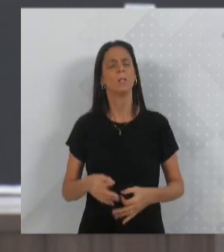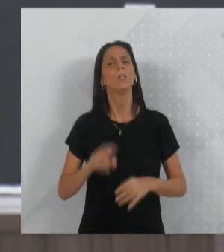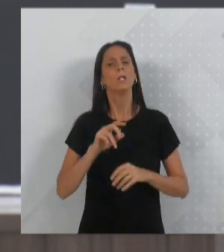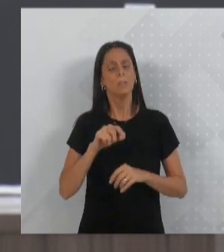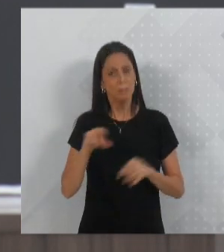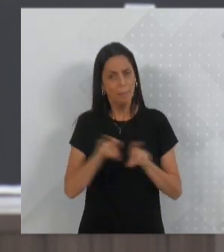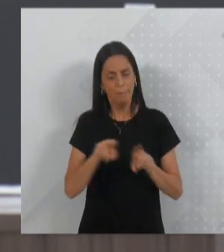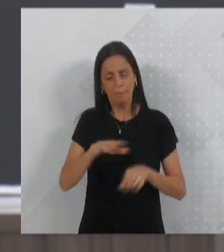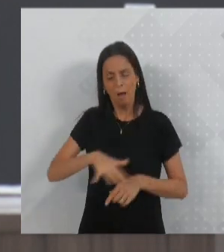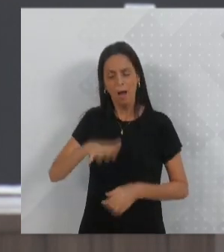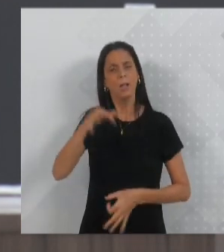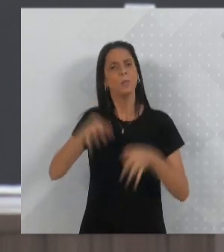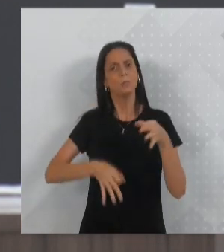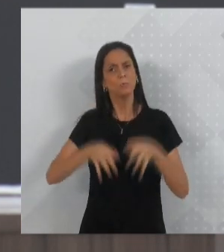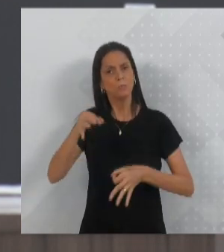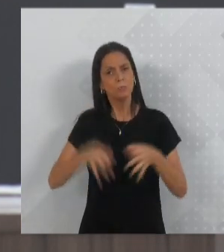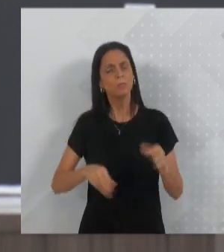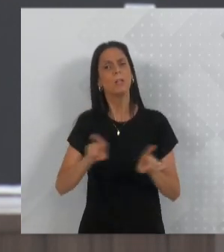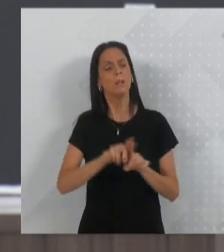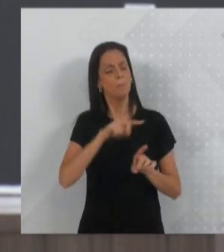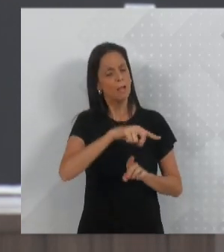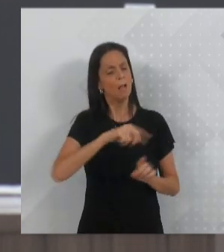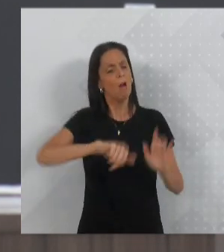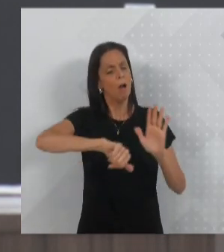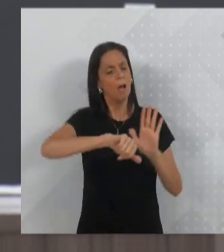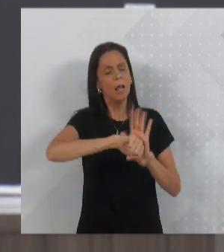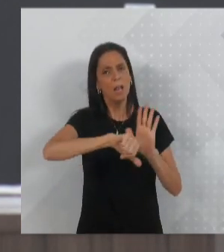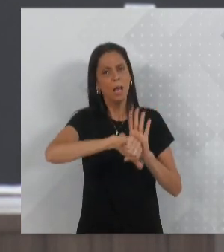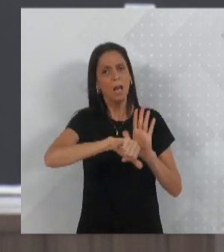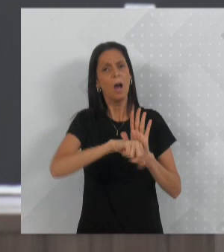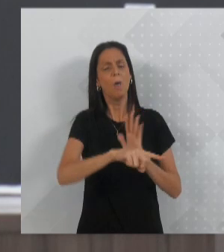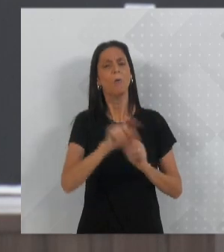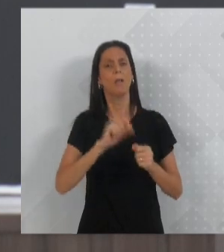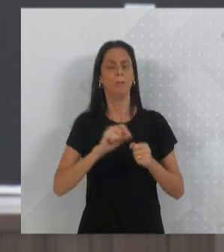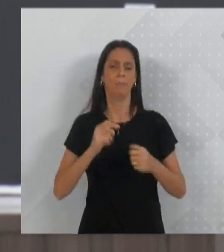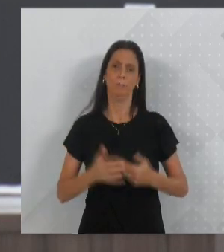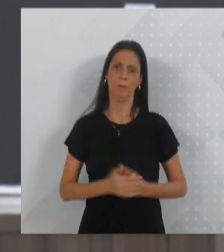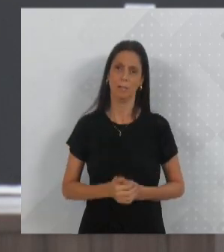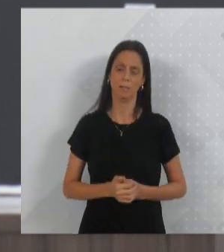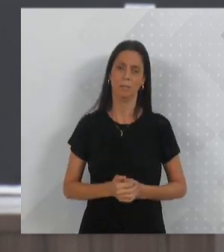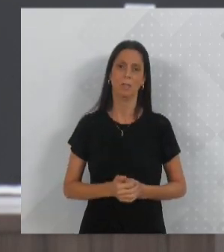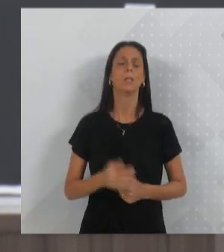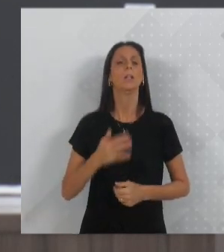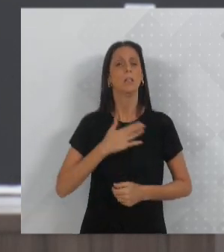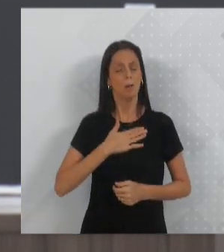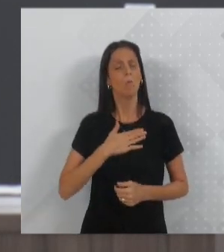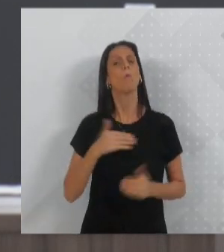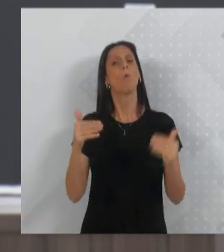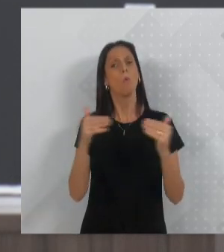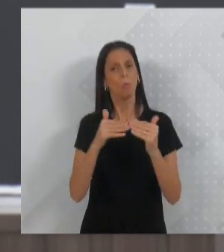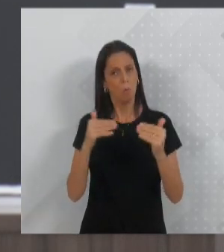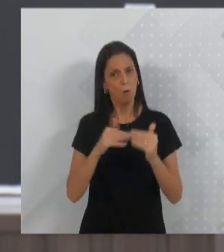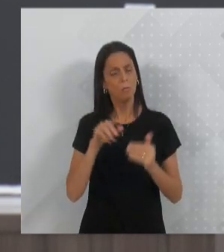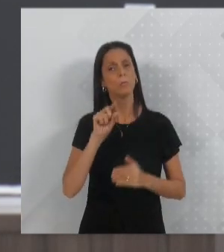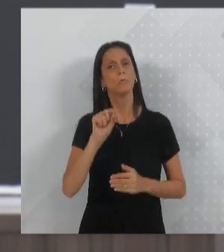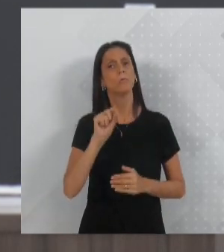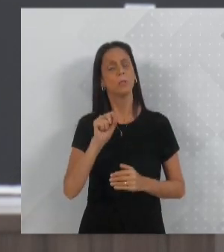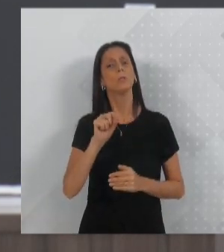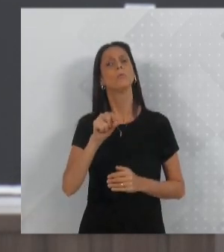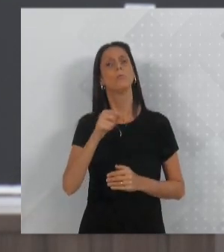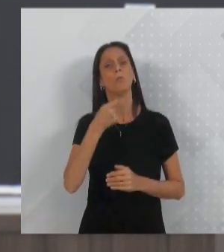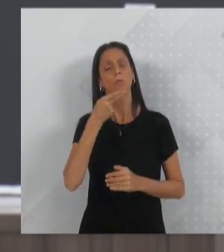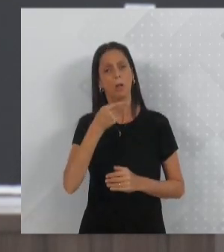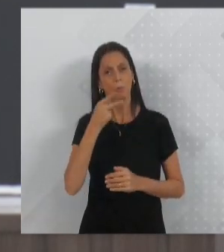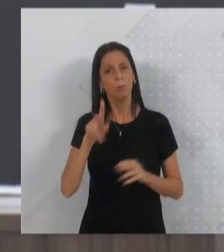jurídicos e da legalidade da ilegalidade do que está acontecendo Então acho que fica essa sugestão e quero fazer força para que a gente possa